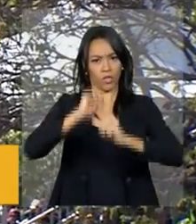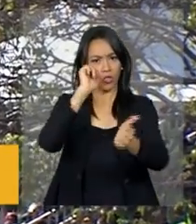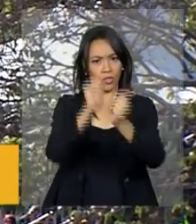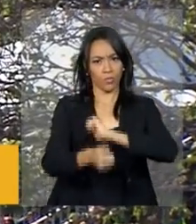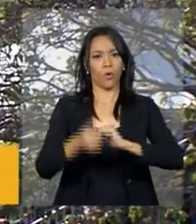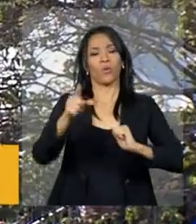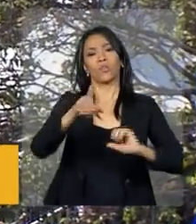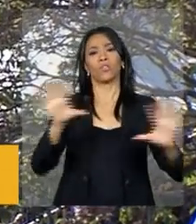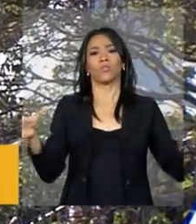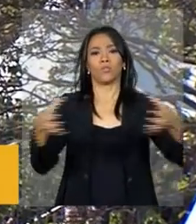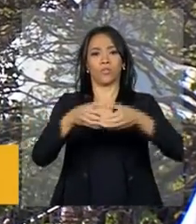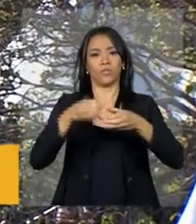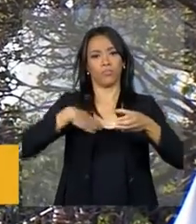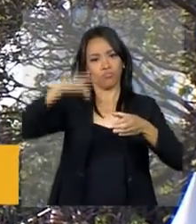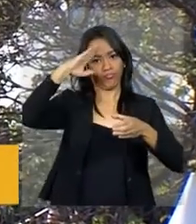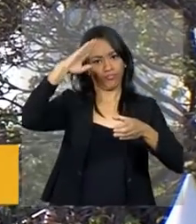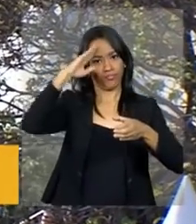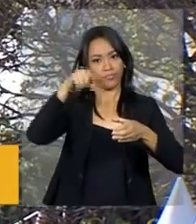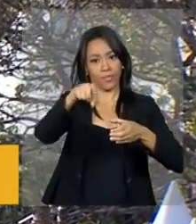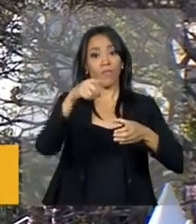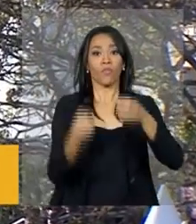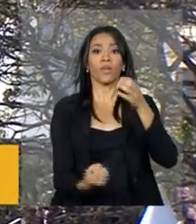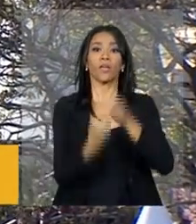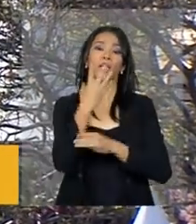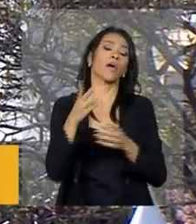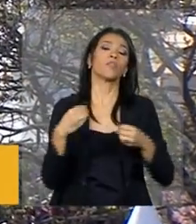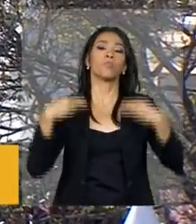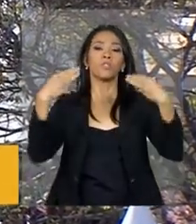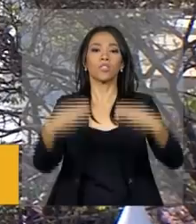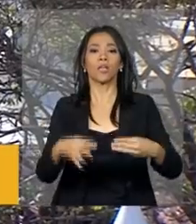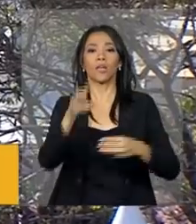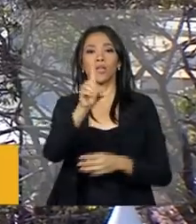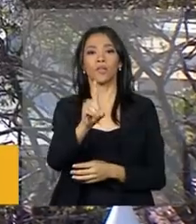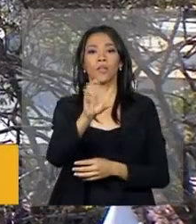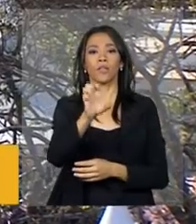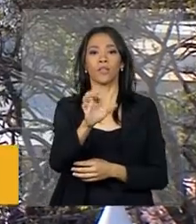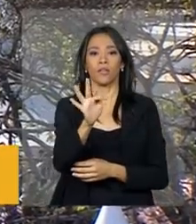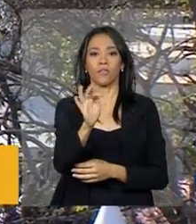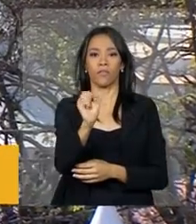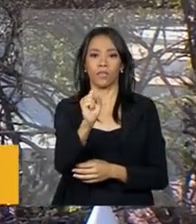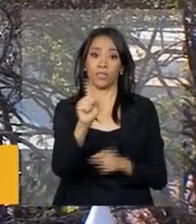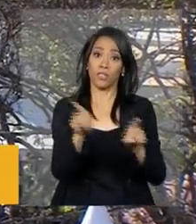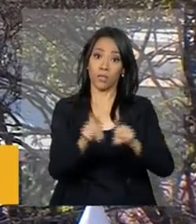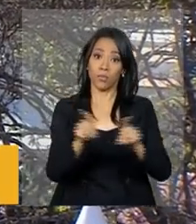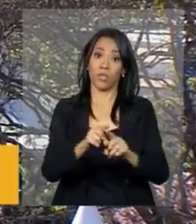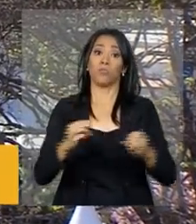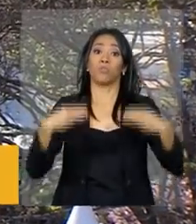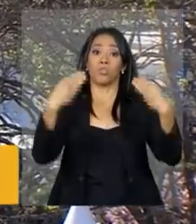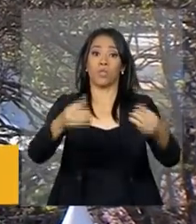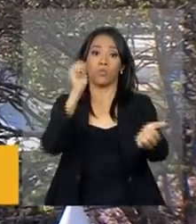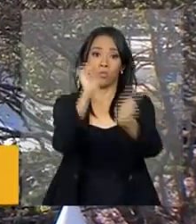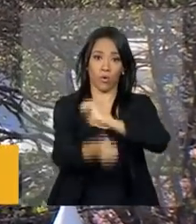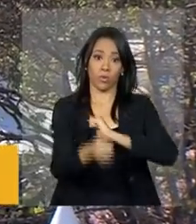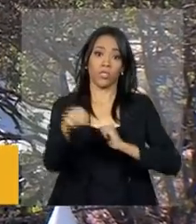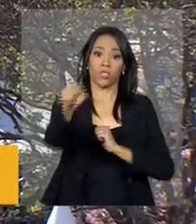criado em 2008 por iniciativa dos Ministérios da Defesa e do Esporte. A equipe campeã